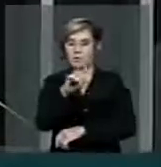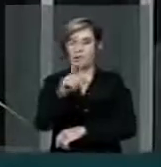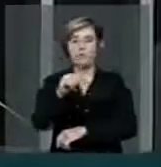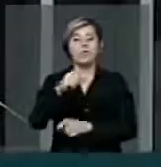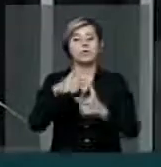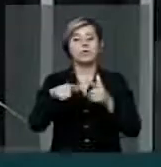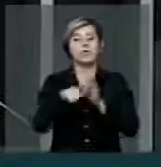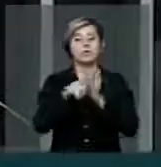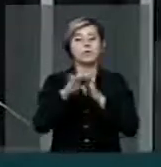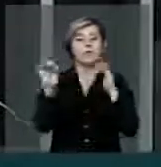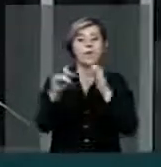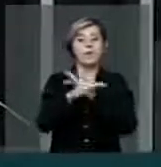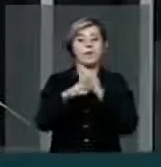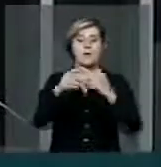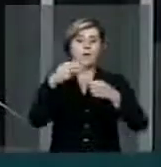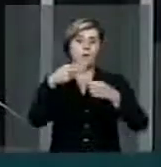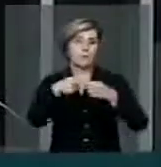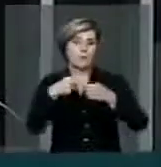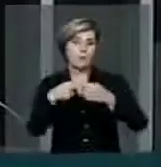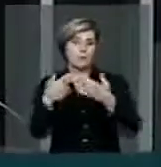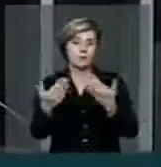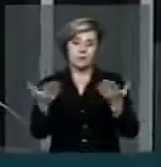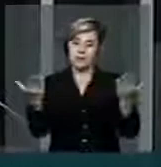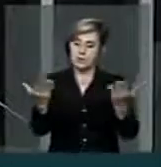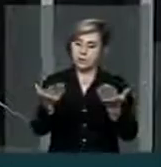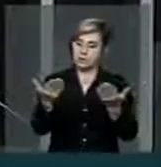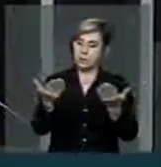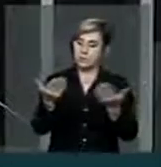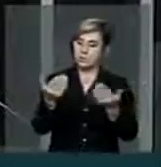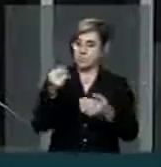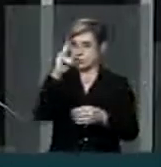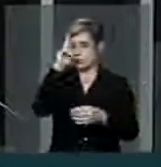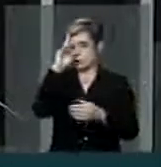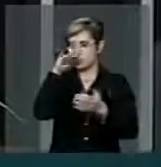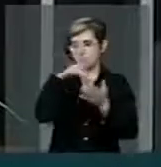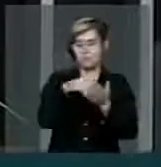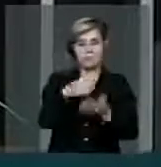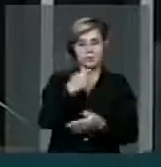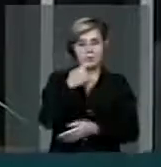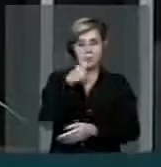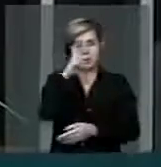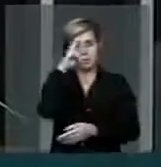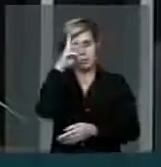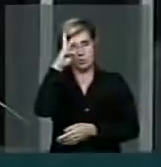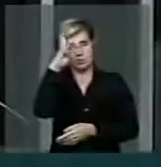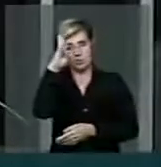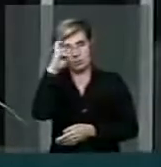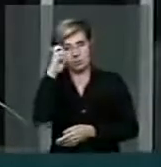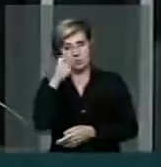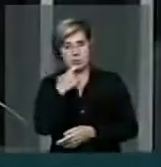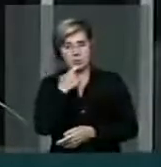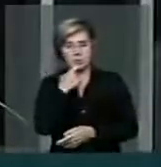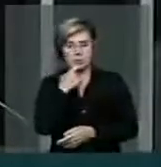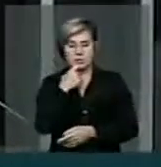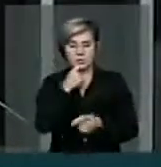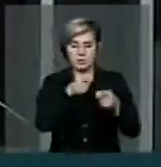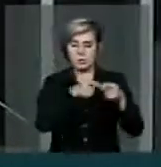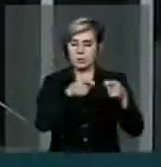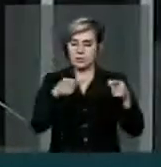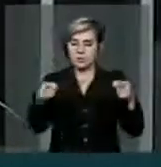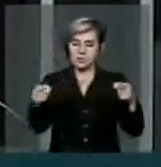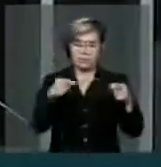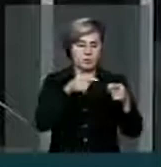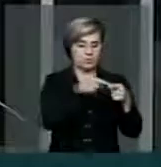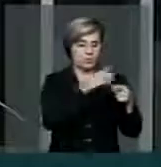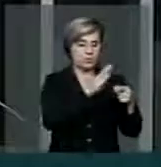área Itaquibacanga, lá em São Luís, atualmente, de segunda a sexta-feira, nos horários de pico, o trecho entre a barragem do Bacanga e